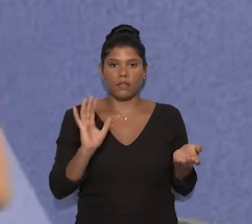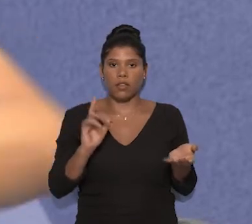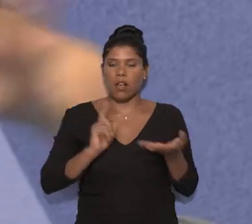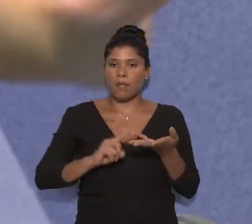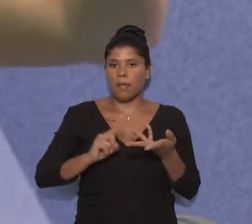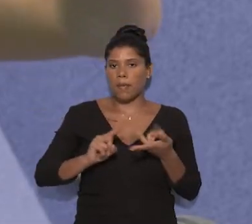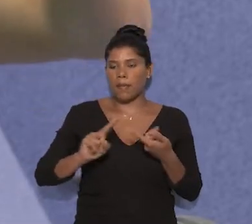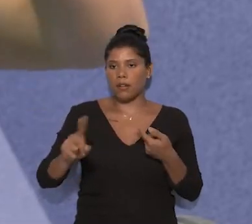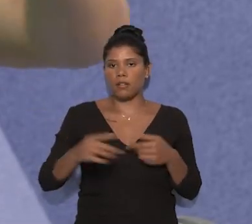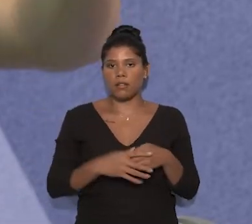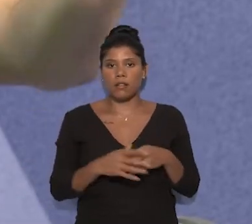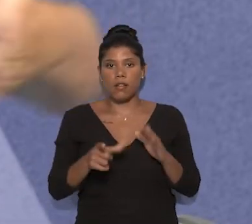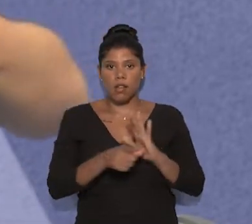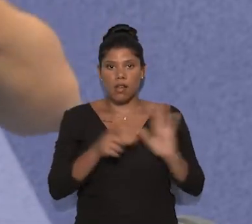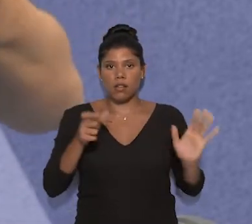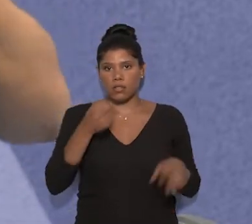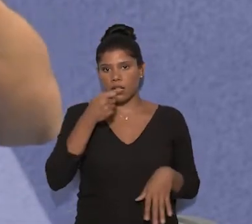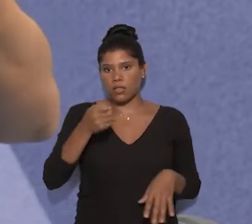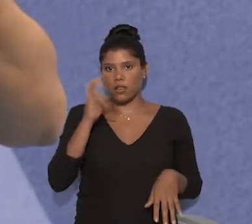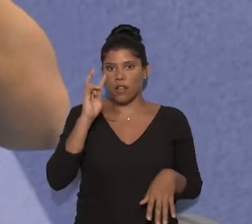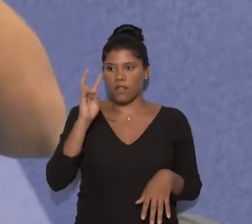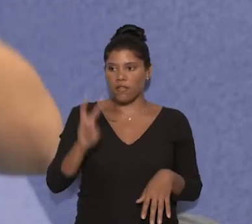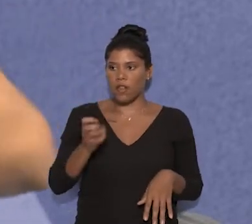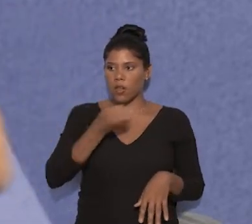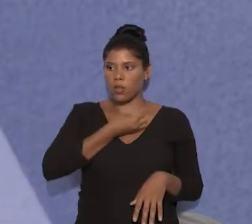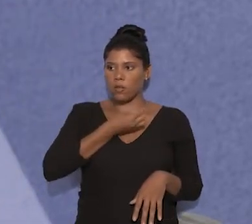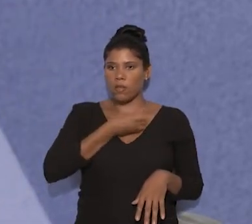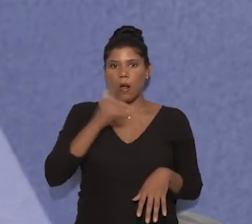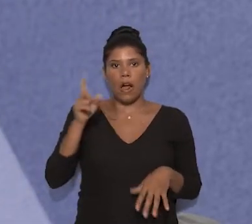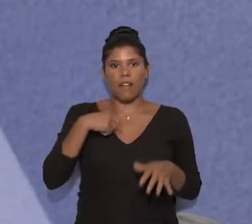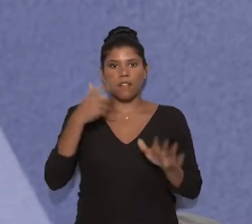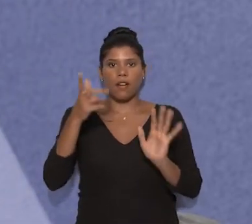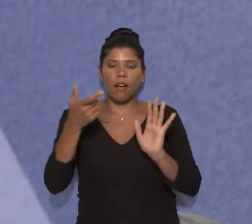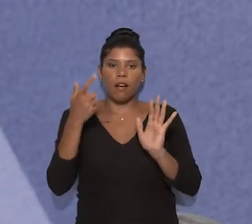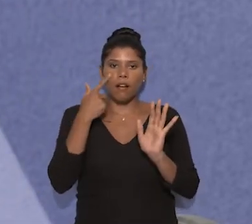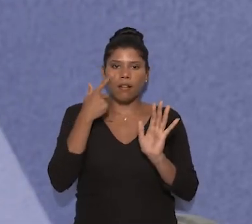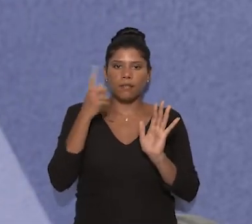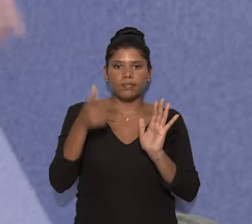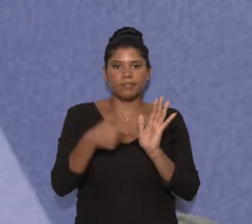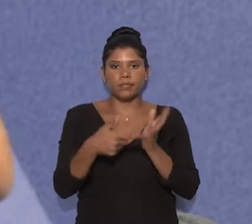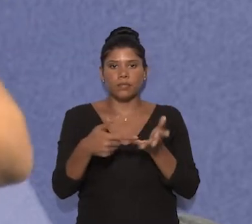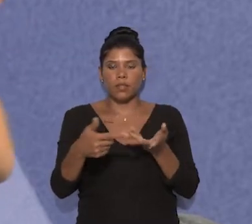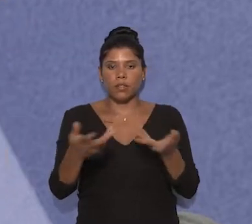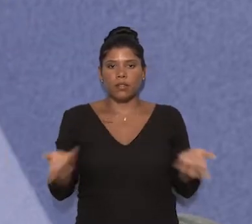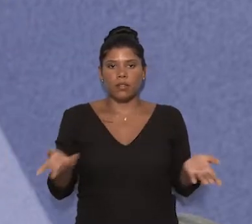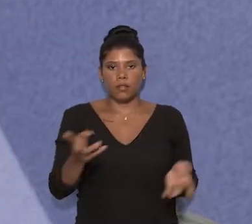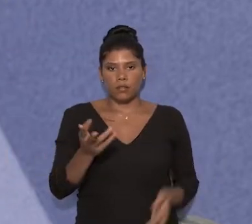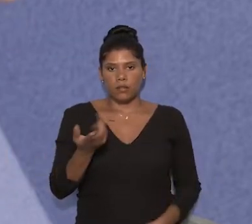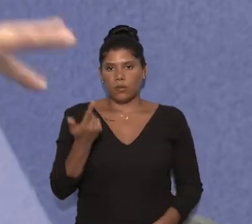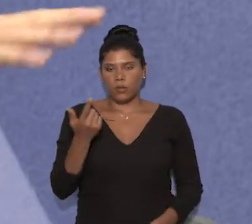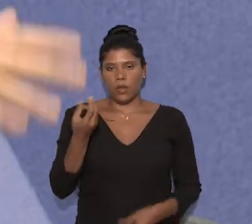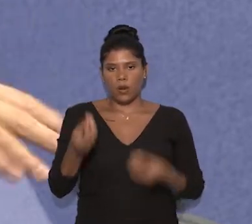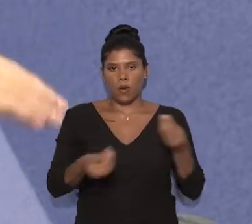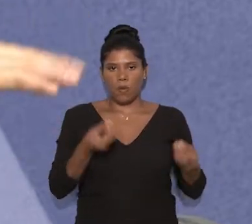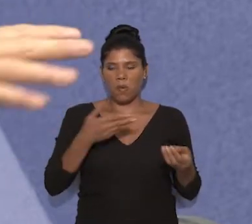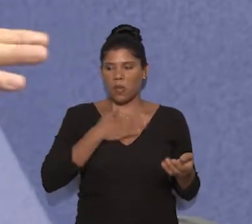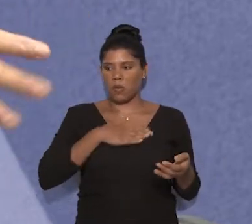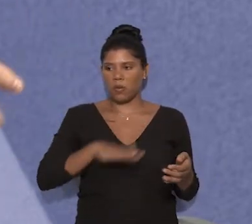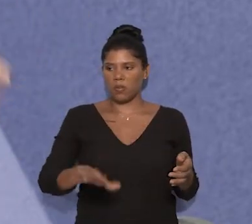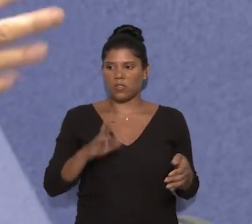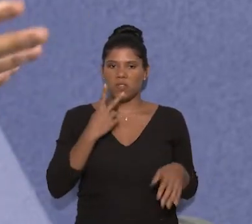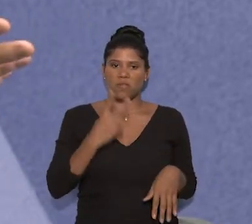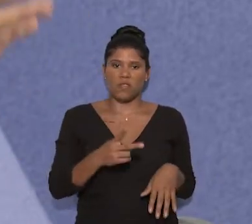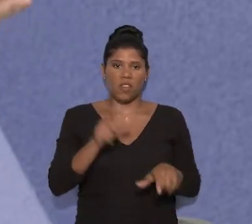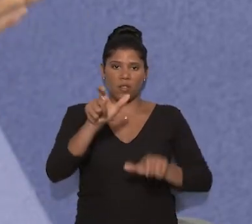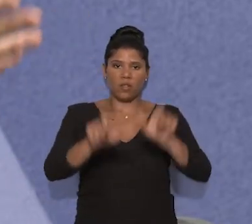quê, vai lá antes da entrevista, olha os números do vestiário, não, mas veja bem. O caso do Vojvoda, ele falou, no primeiro tempo não tem condição, ele falou, não gostei, falei para os